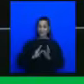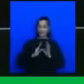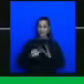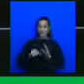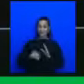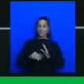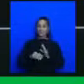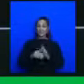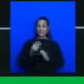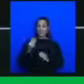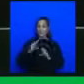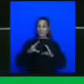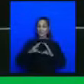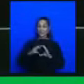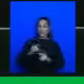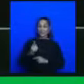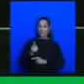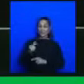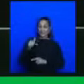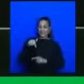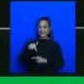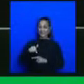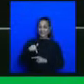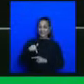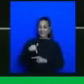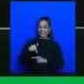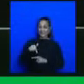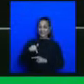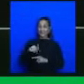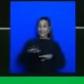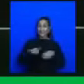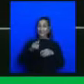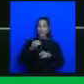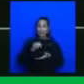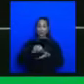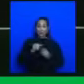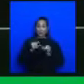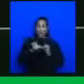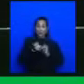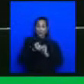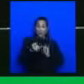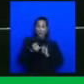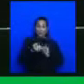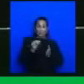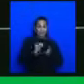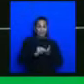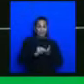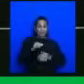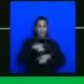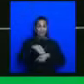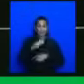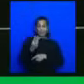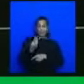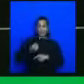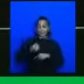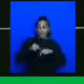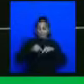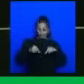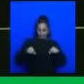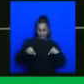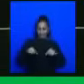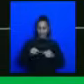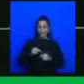Já temos a terceira bola, que é o número 17. Então falta metade. Mais três